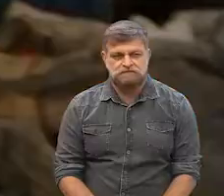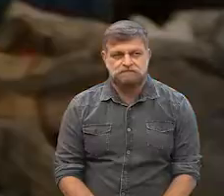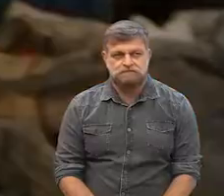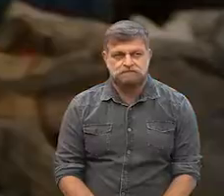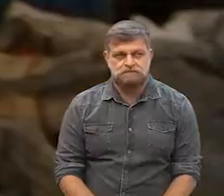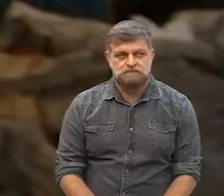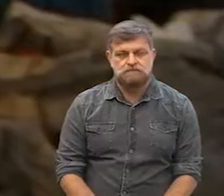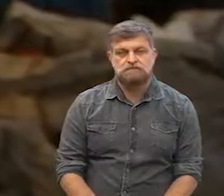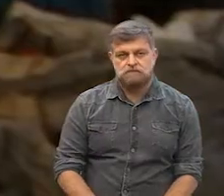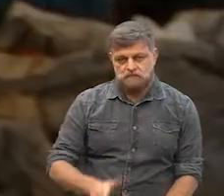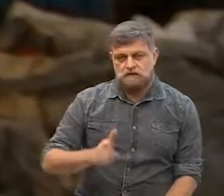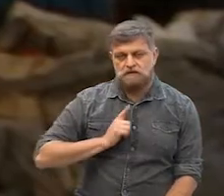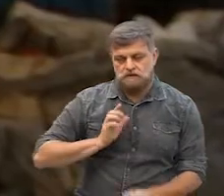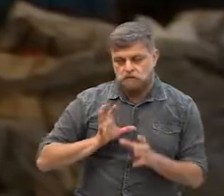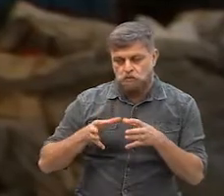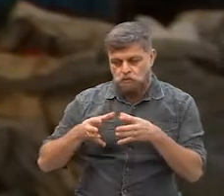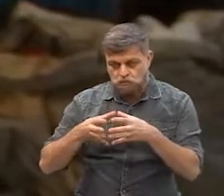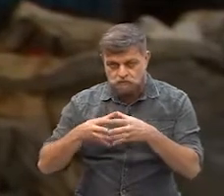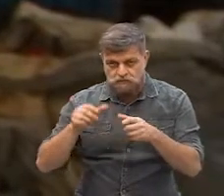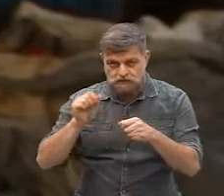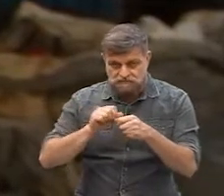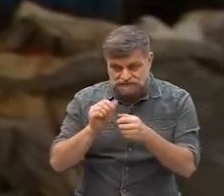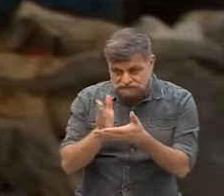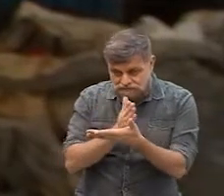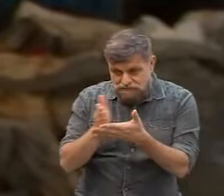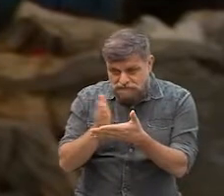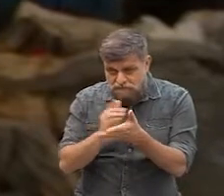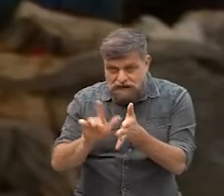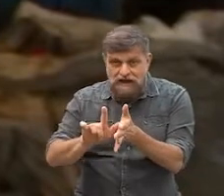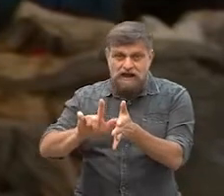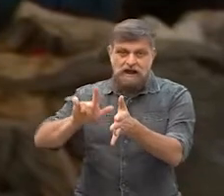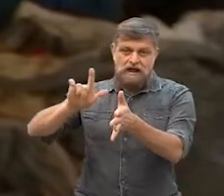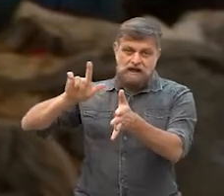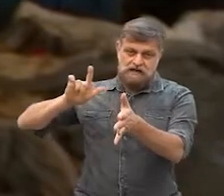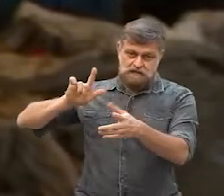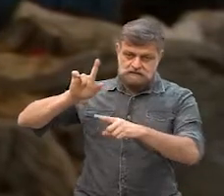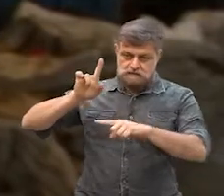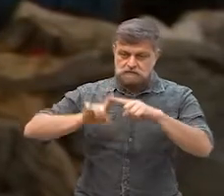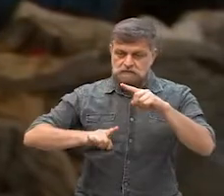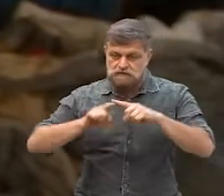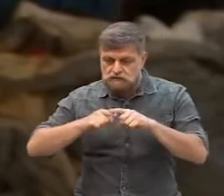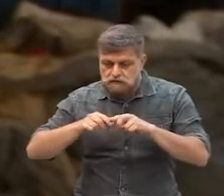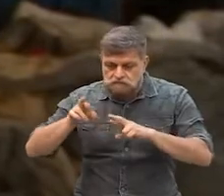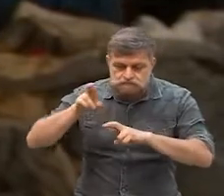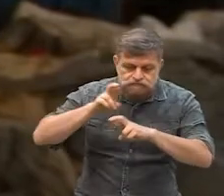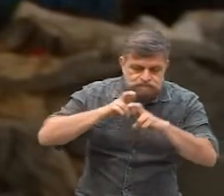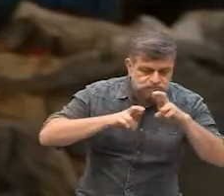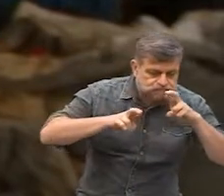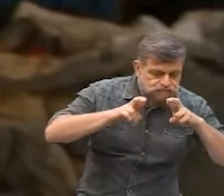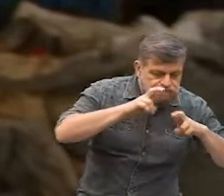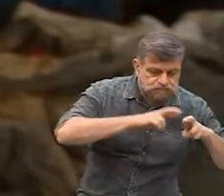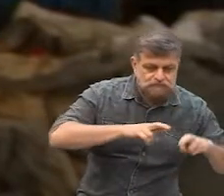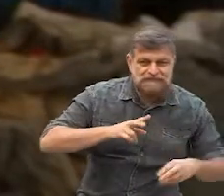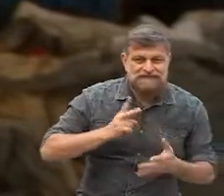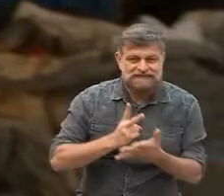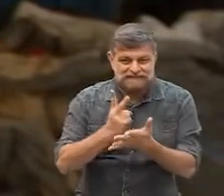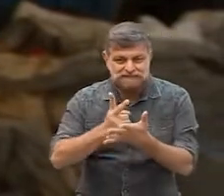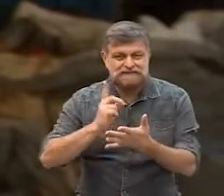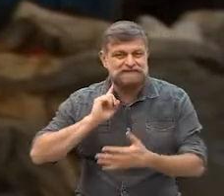Eu tenho pessoal que vai lá e faz uma pré-triagem do material, que sempre vem